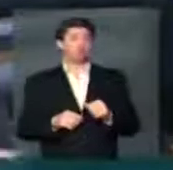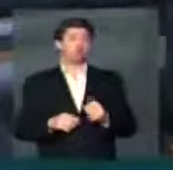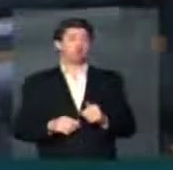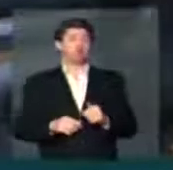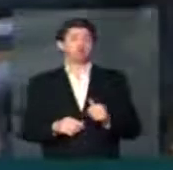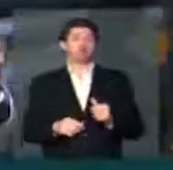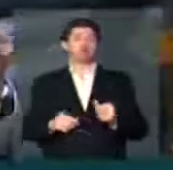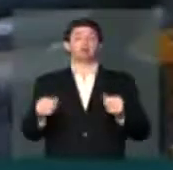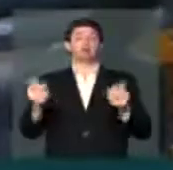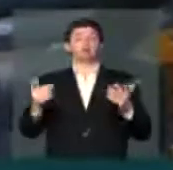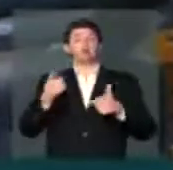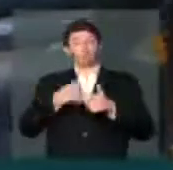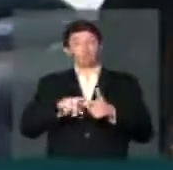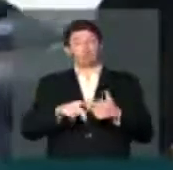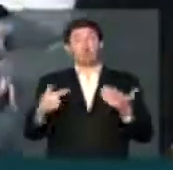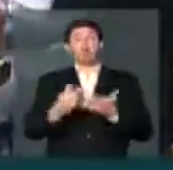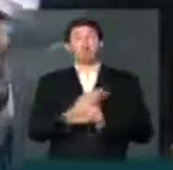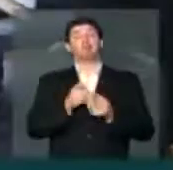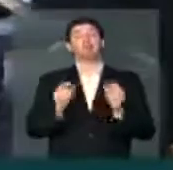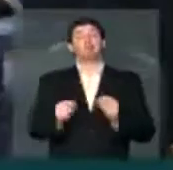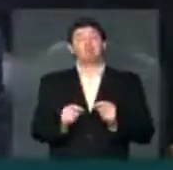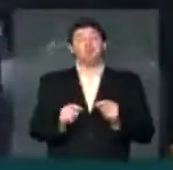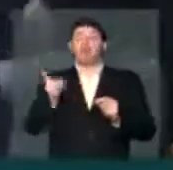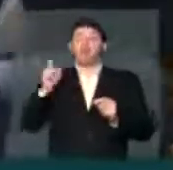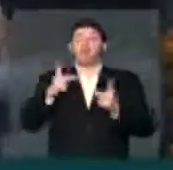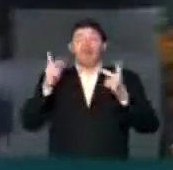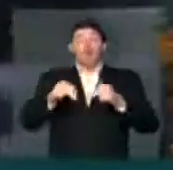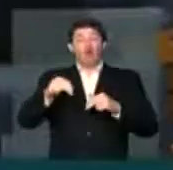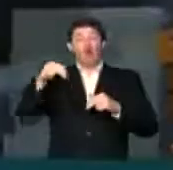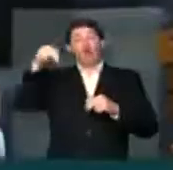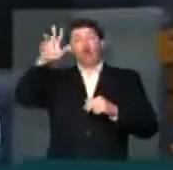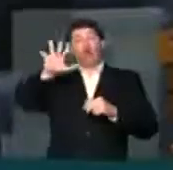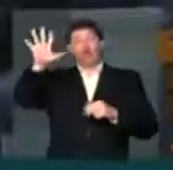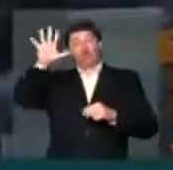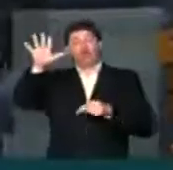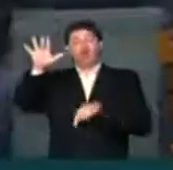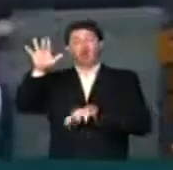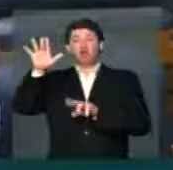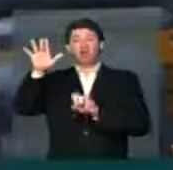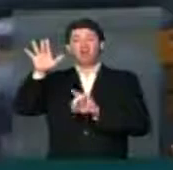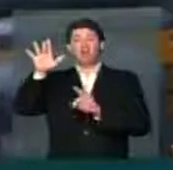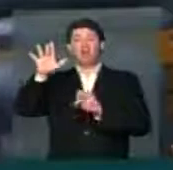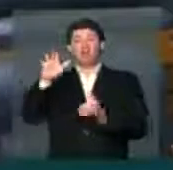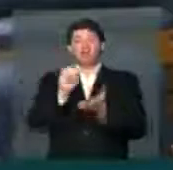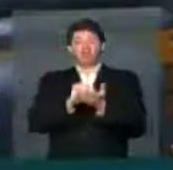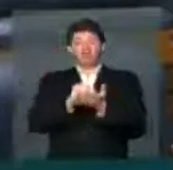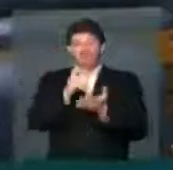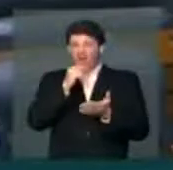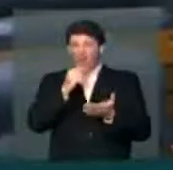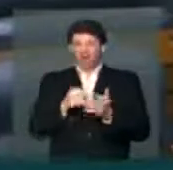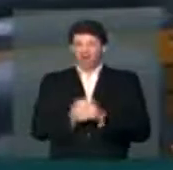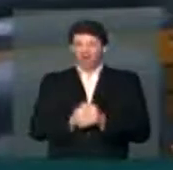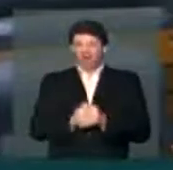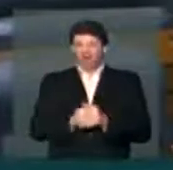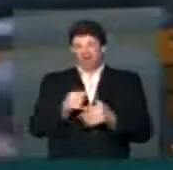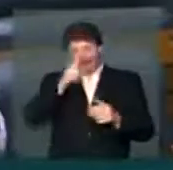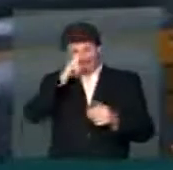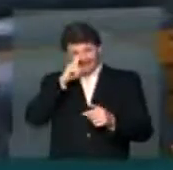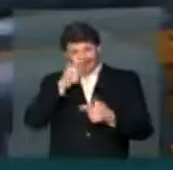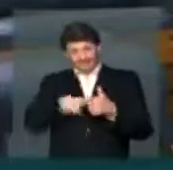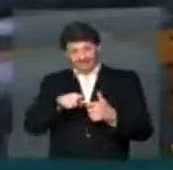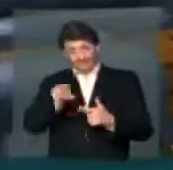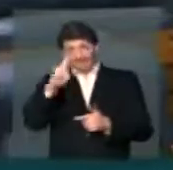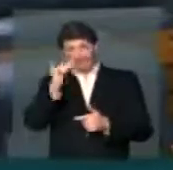que nós vivemos hoje no Sudeste, é essa que está sendo acentuada no Nordeste. É a crise da falta d'água, a famosa crise hídrica, que